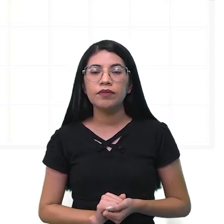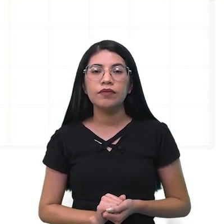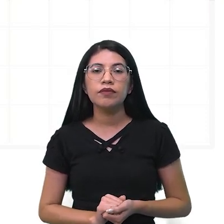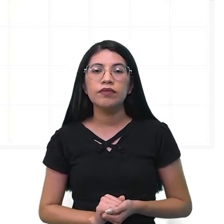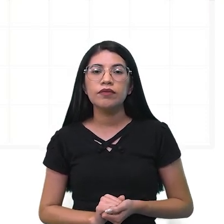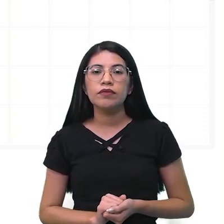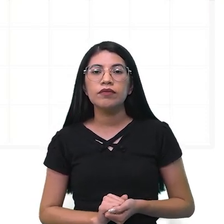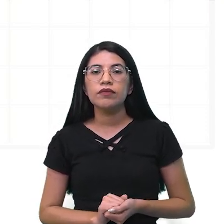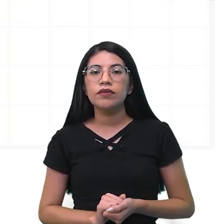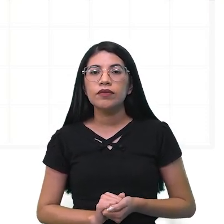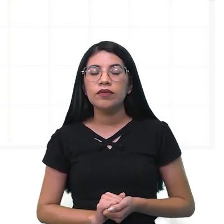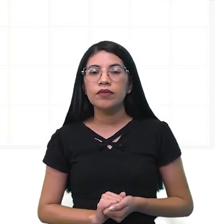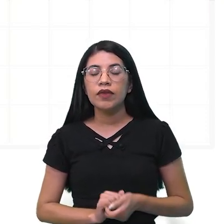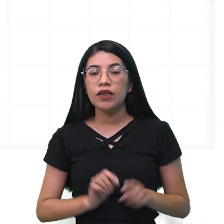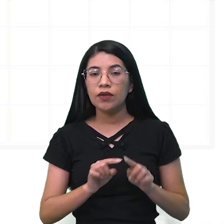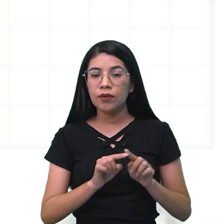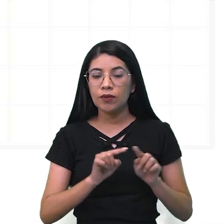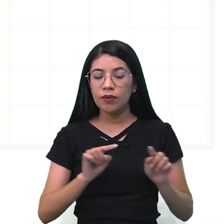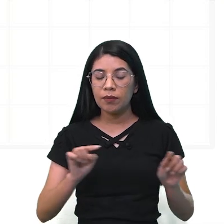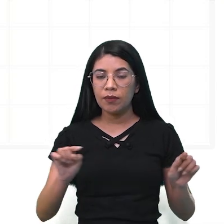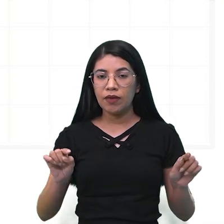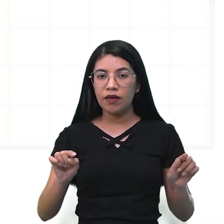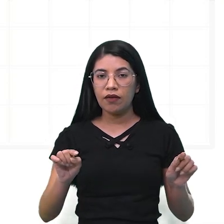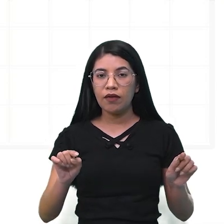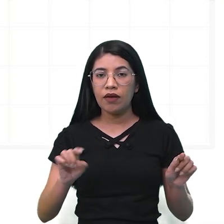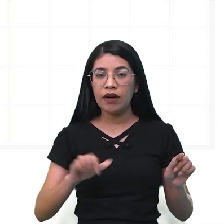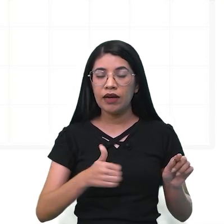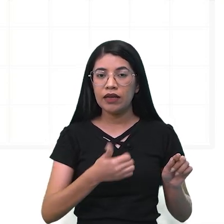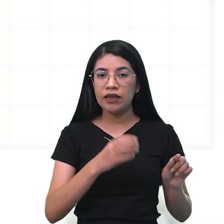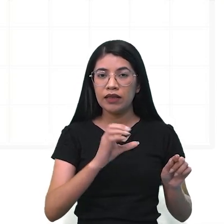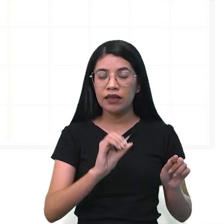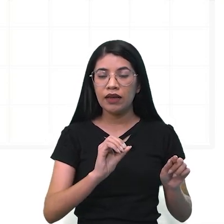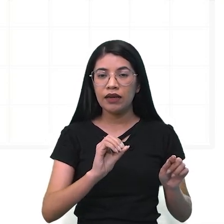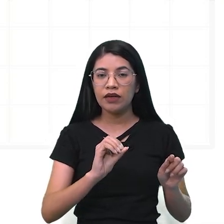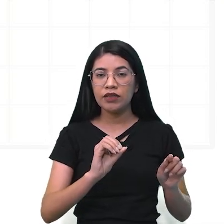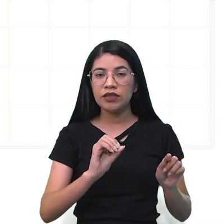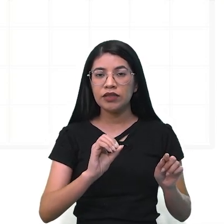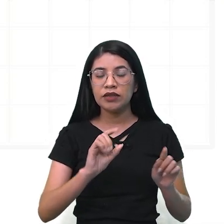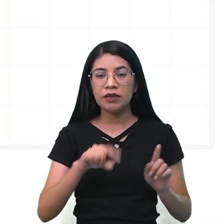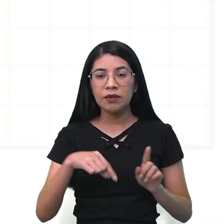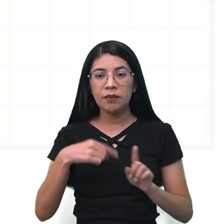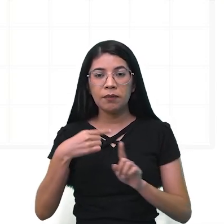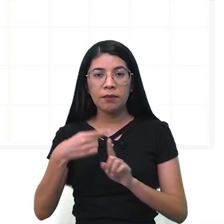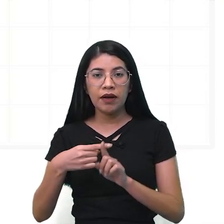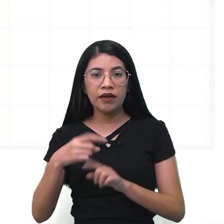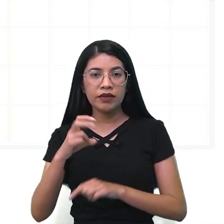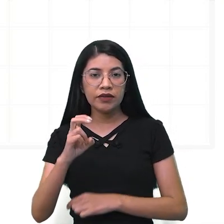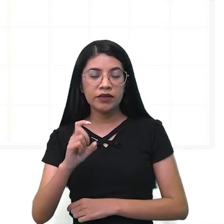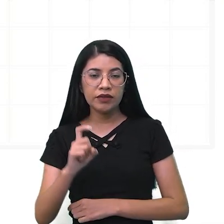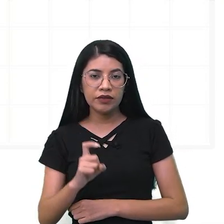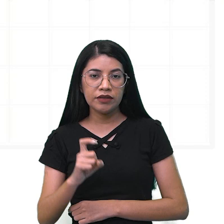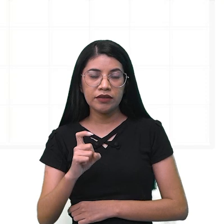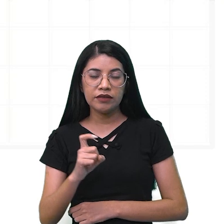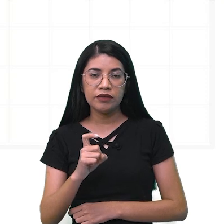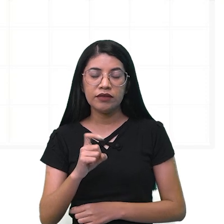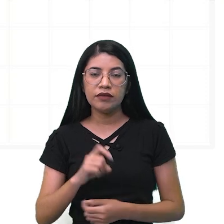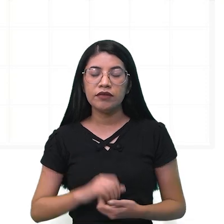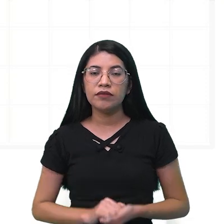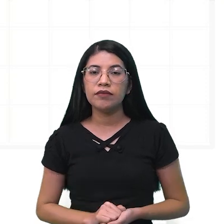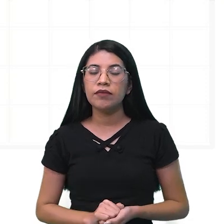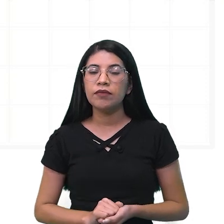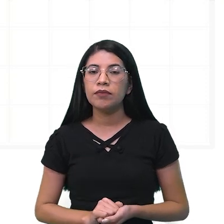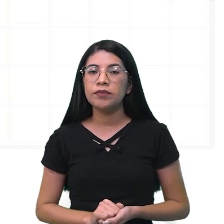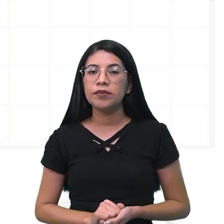maior, ele vai valer 10 mais o lado menor, não é verdade?